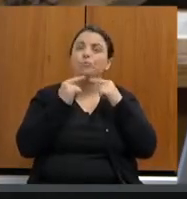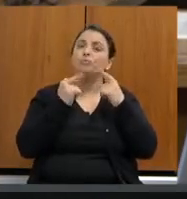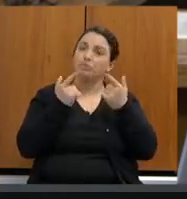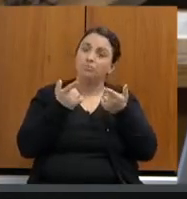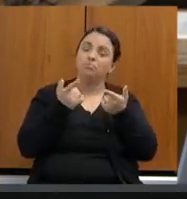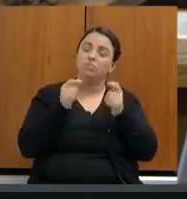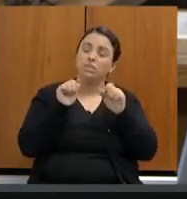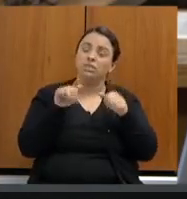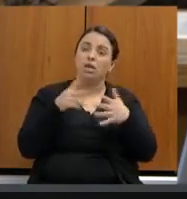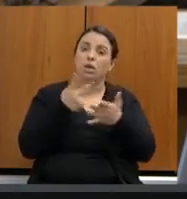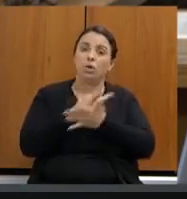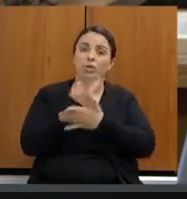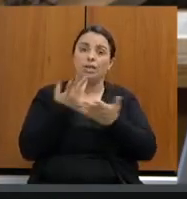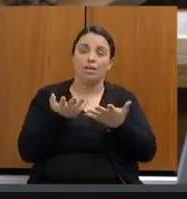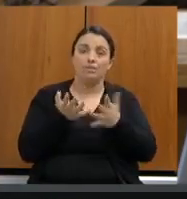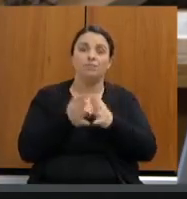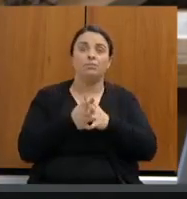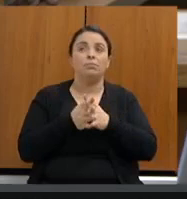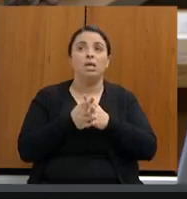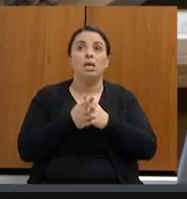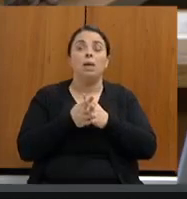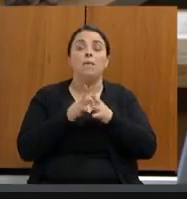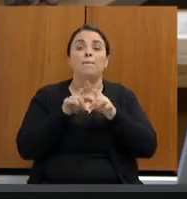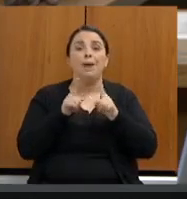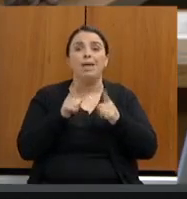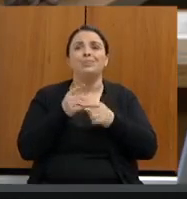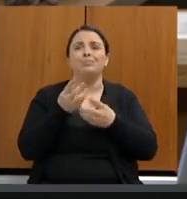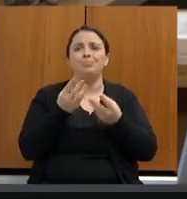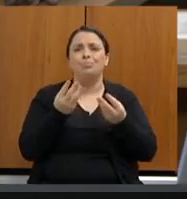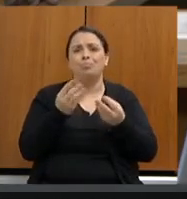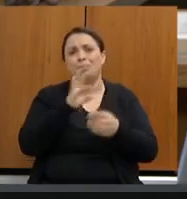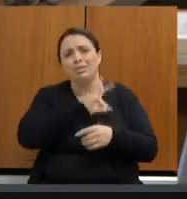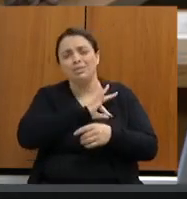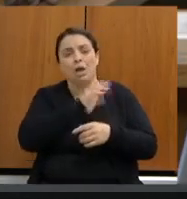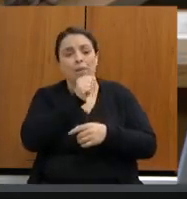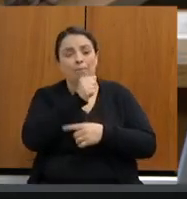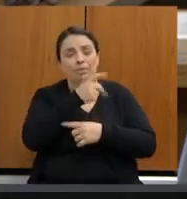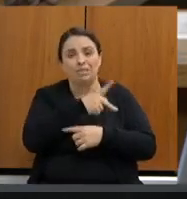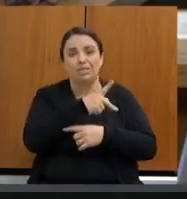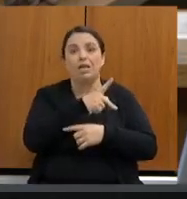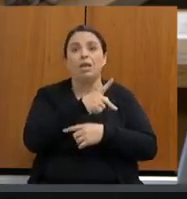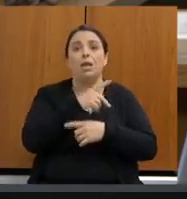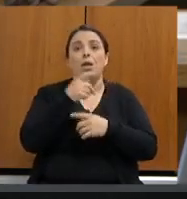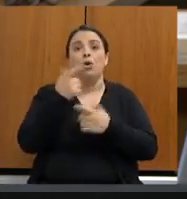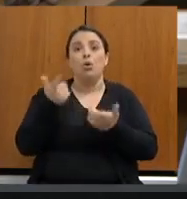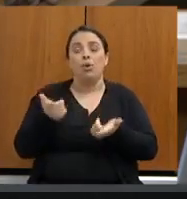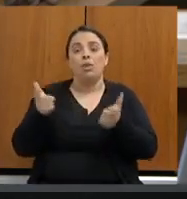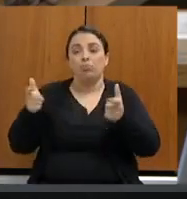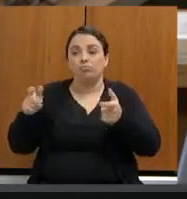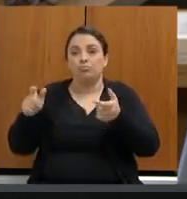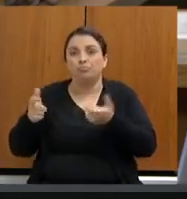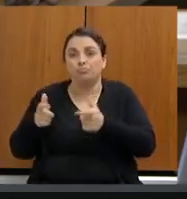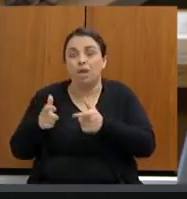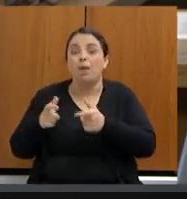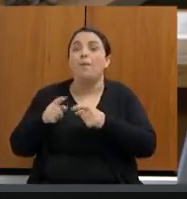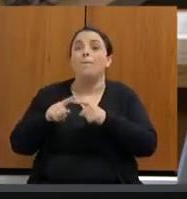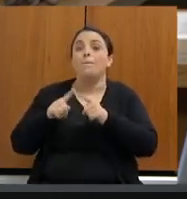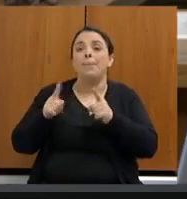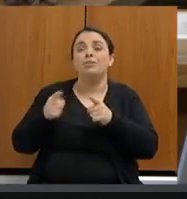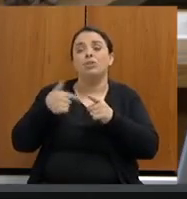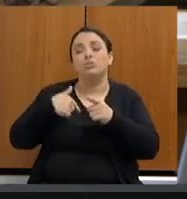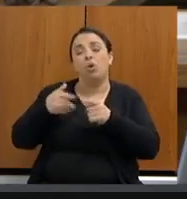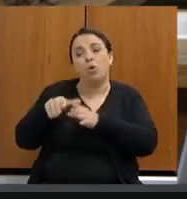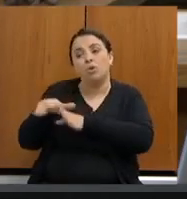aí a vazão né no final dos aposentados é um trabalho uma atenção muito grande nós estamos dizendo a tropa para ela ter calma para ter atenção